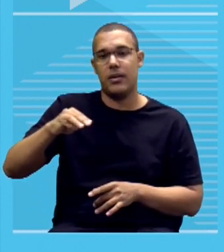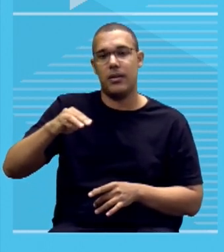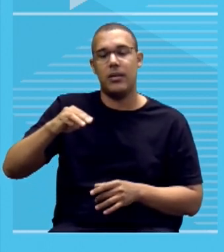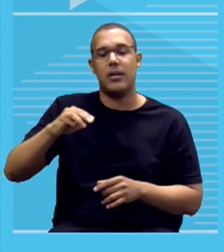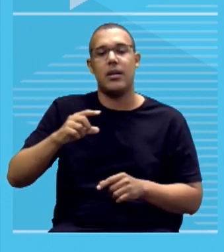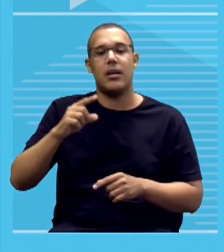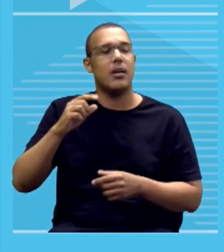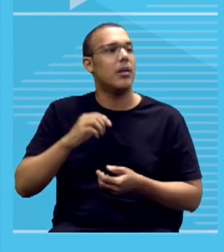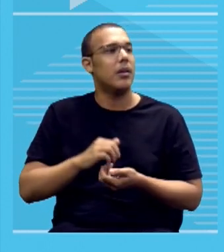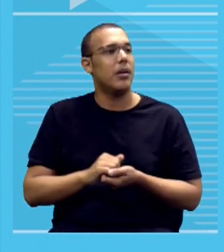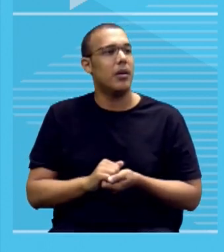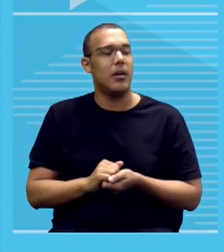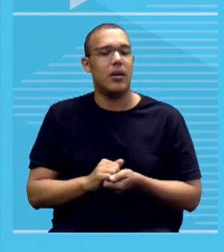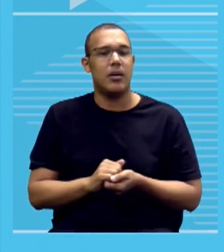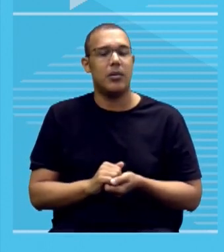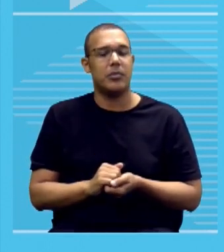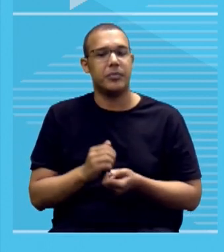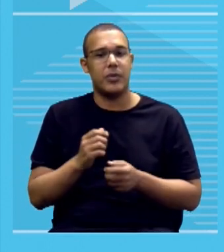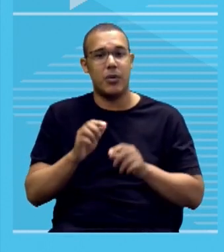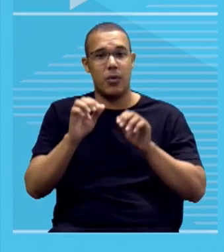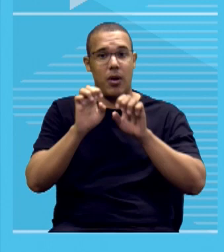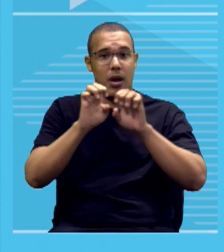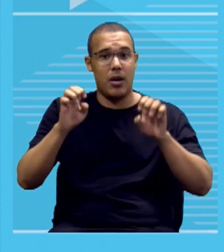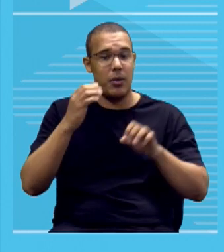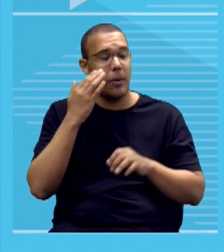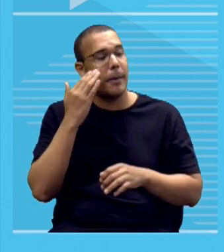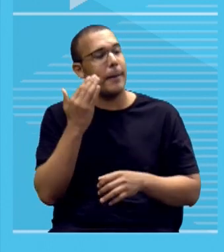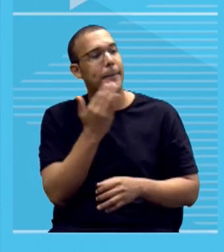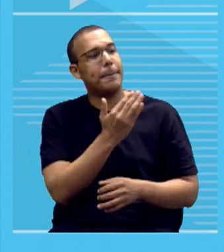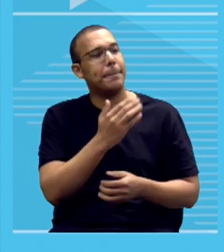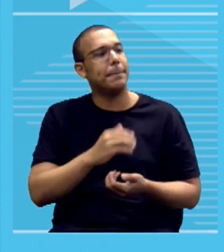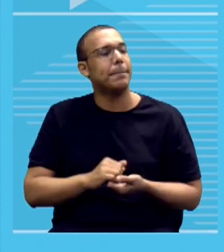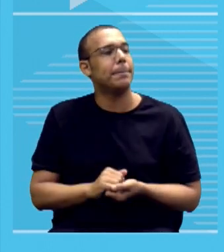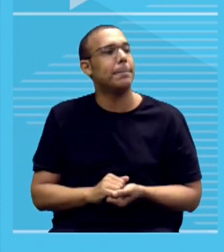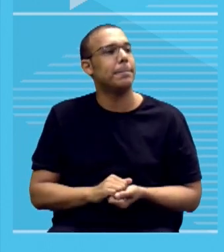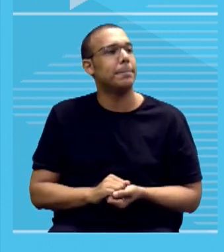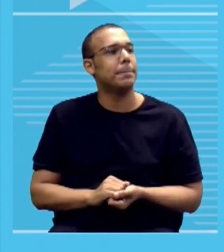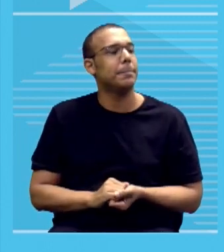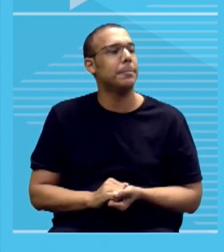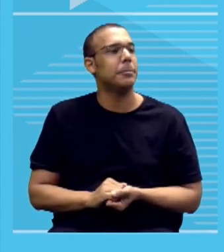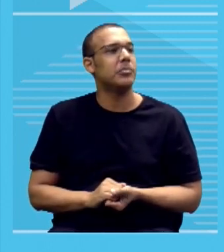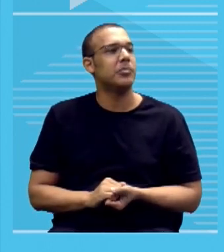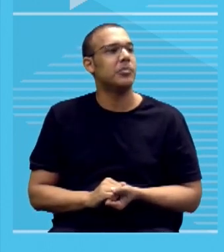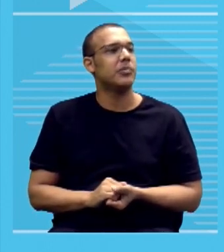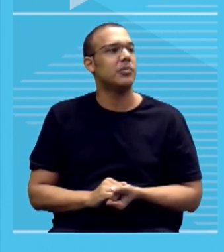contra a eletromotriz é igual a DDP mais R vezes I, né?